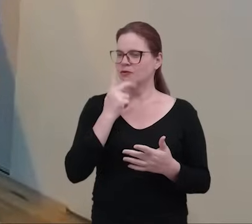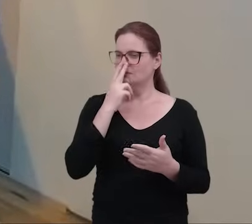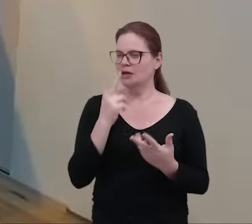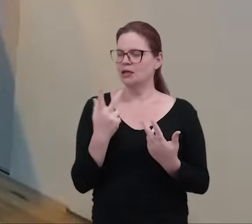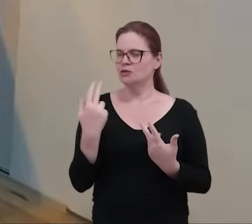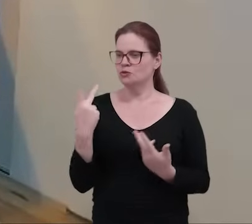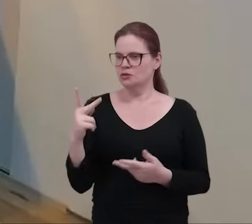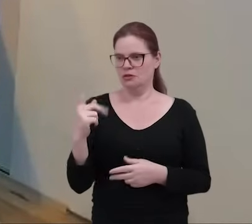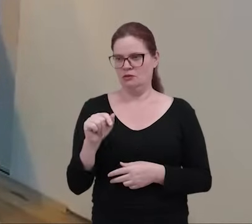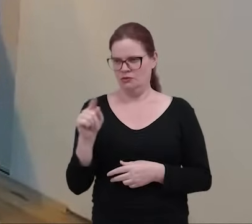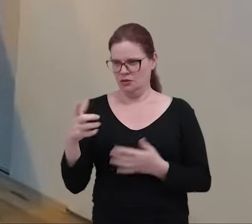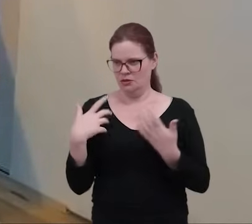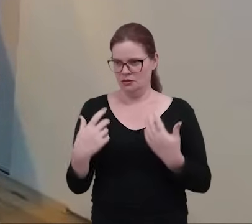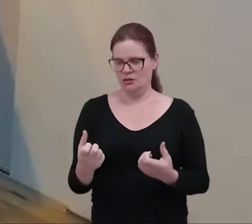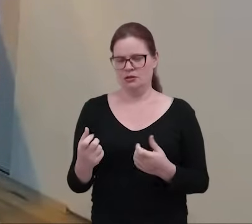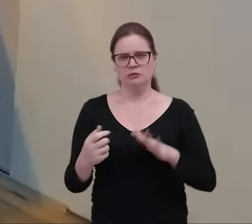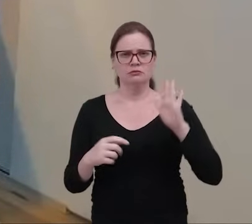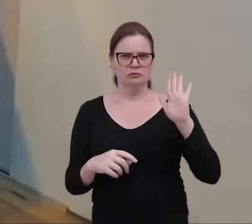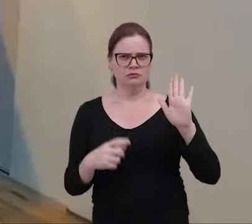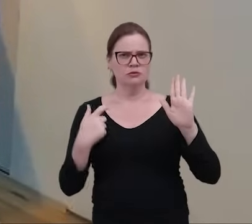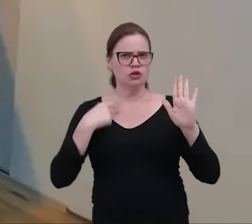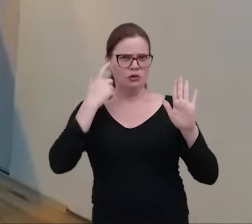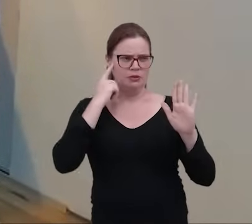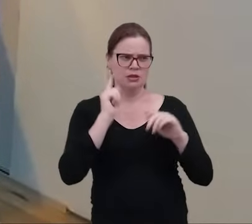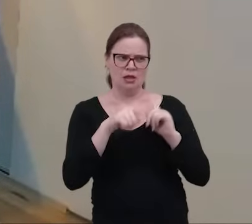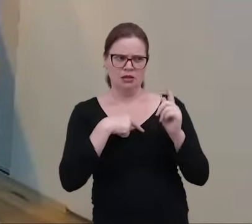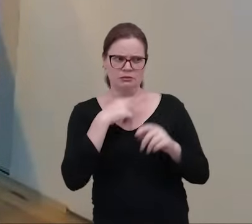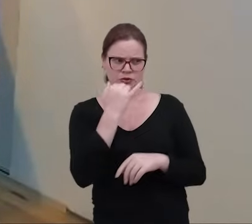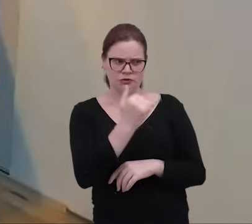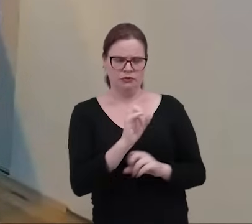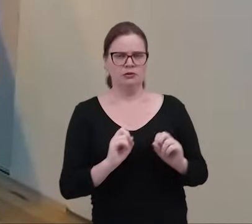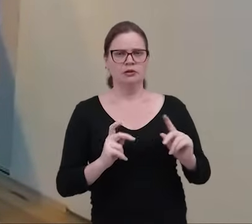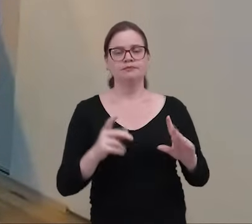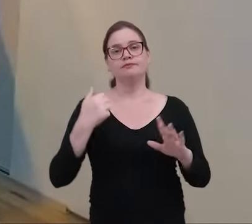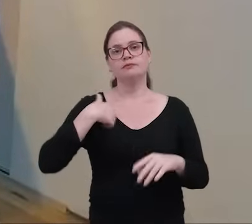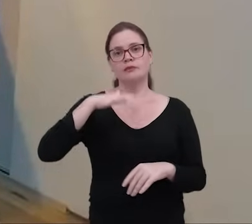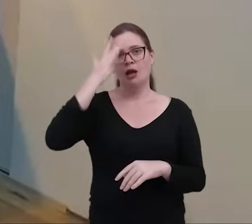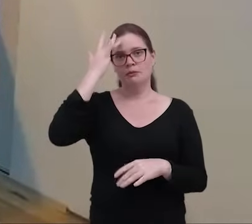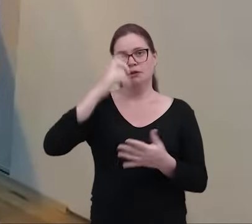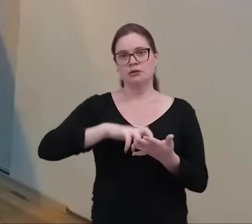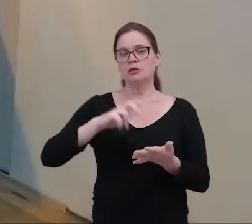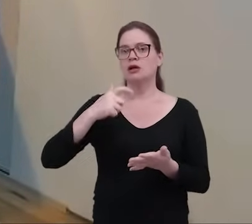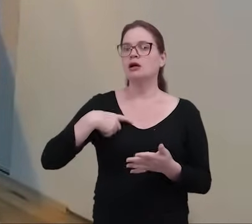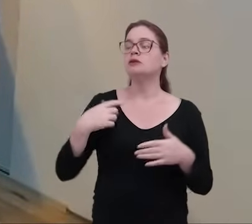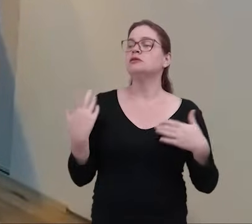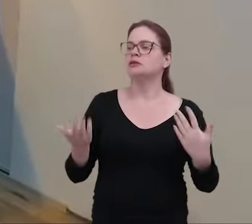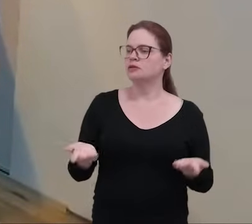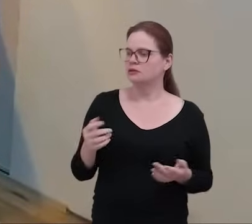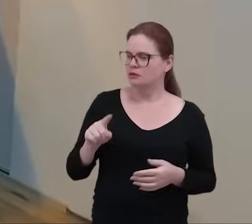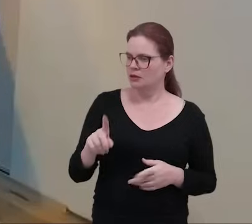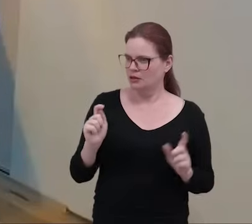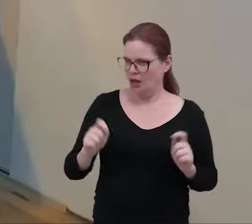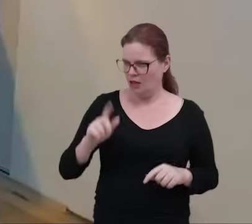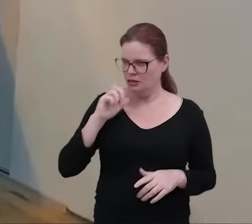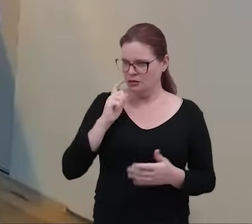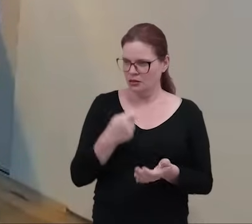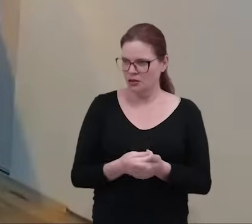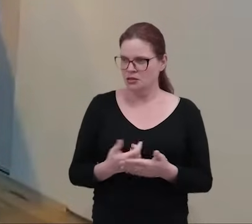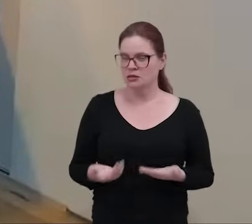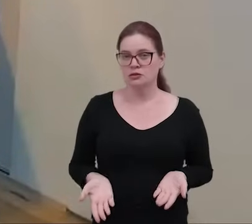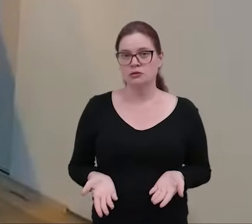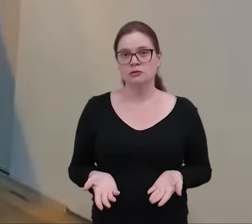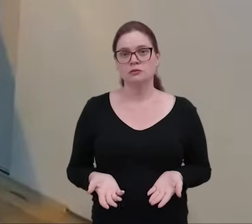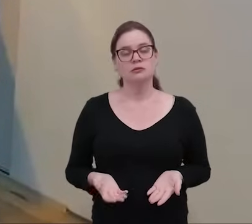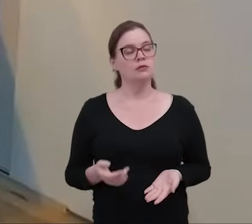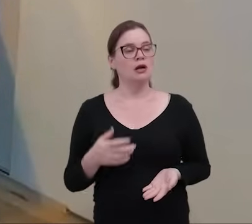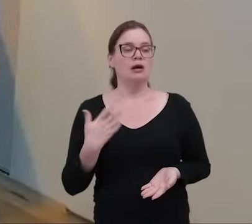aceita? Eu falei assim: olha, eu vou pensar um pouco, depois eu te falo. No outro dia de manhã eu cheguei e ele me pressionou: e aí, você